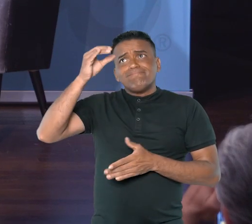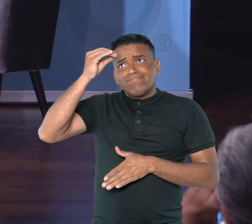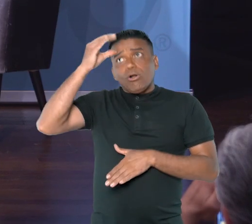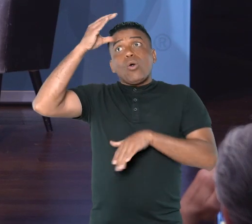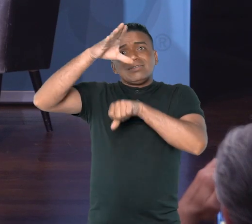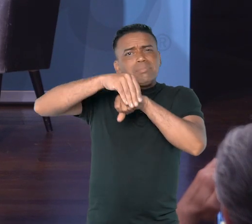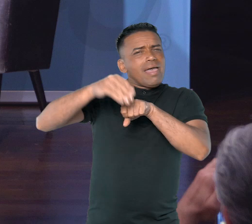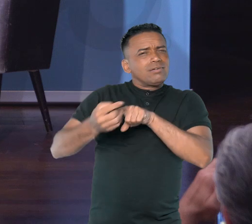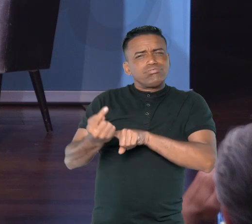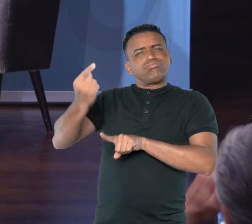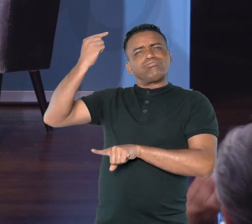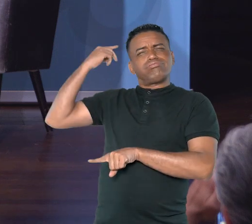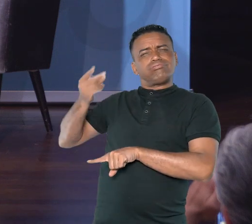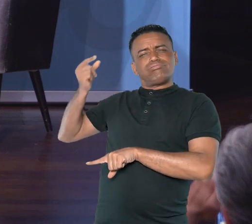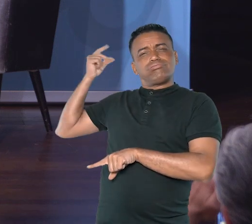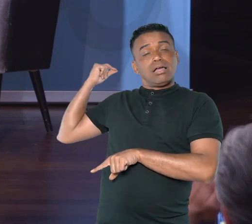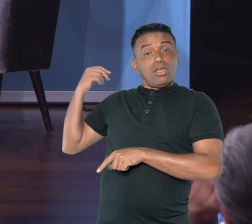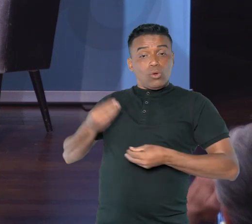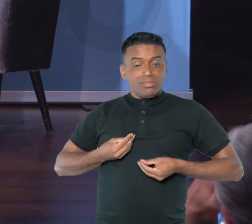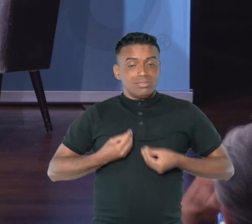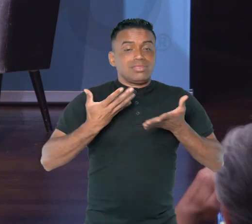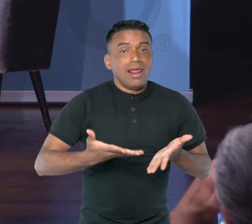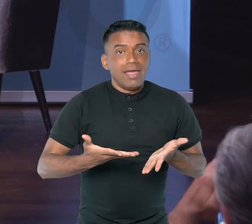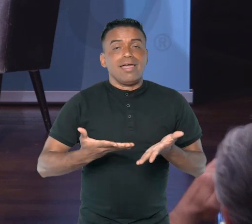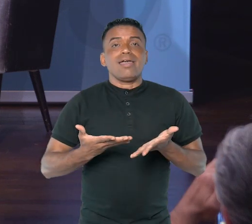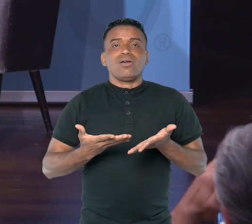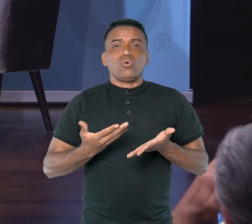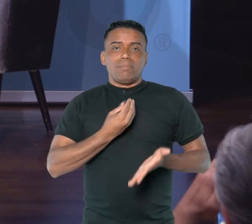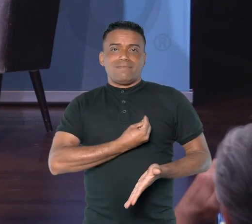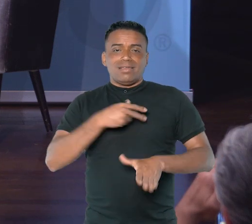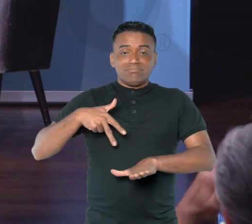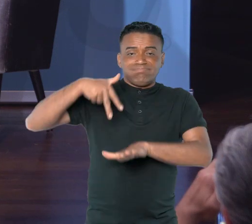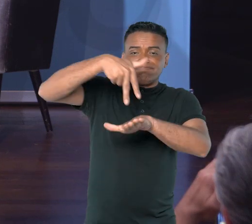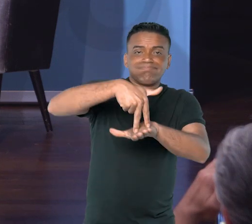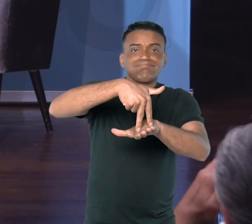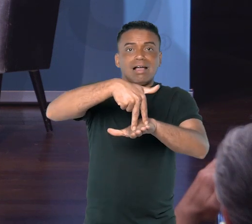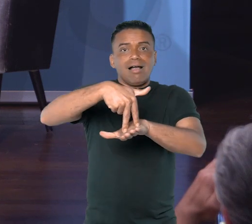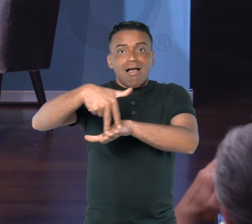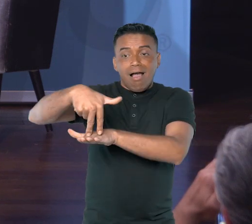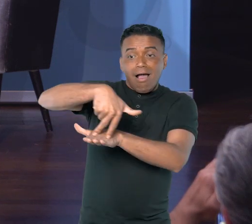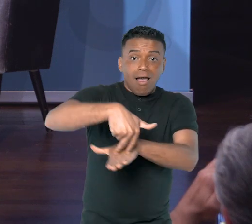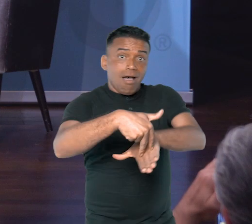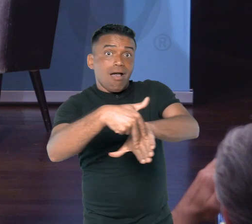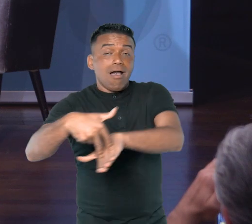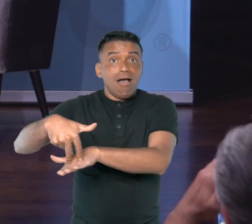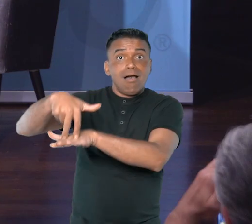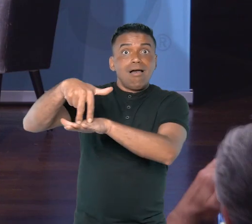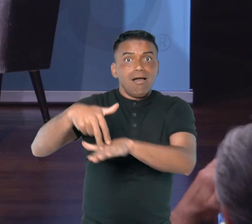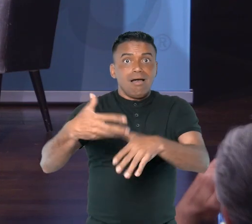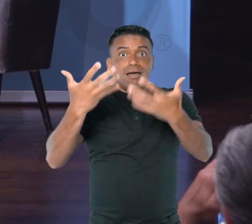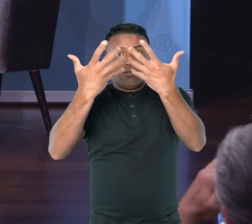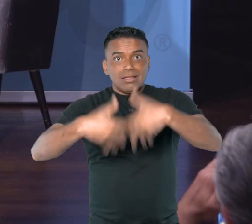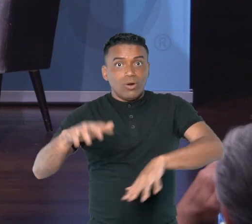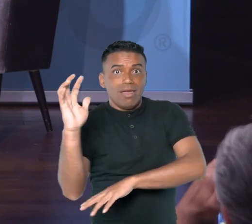sabedoria primitiva, e é isso que eu faço agora. Eu me entrego à vida nos passos daquele trenó. E aquela natureza selvagem que naquele